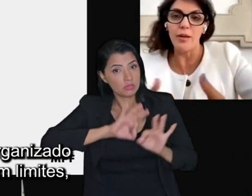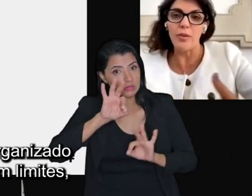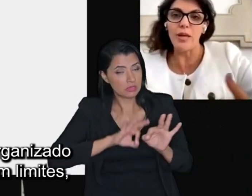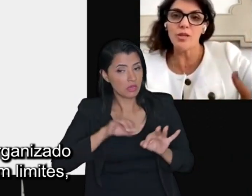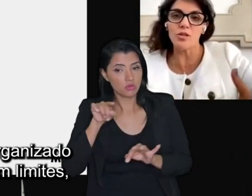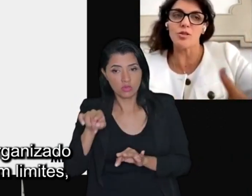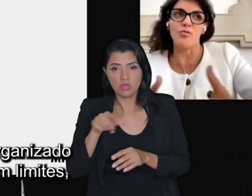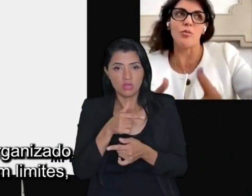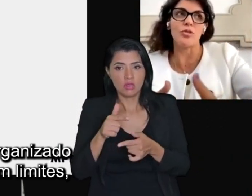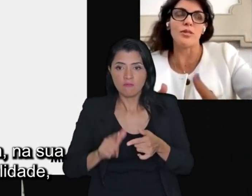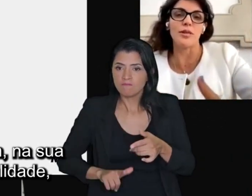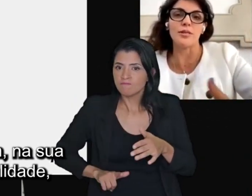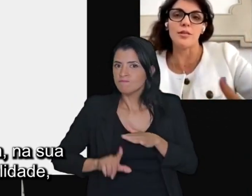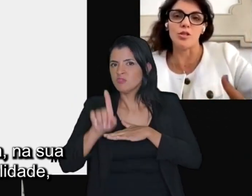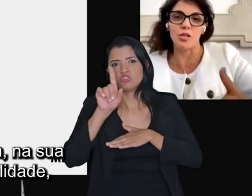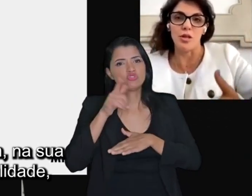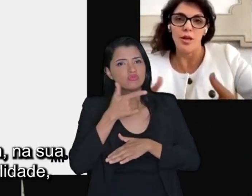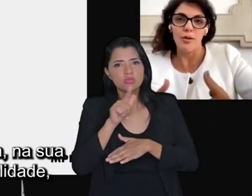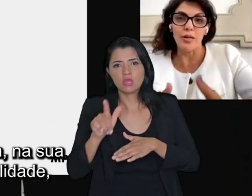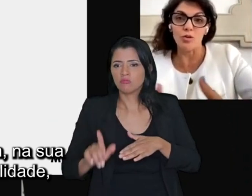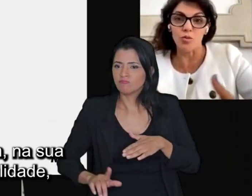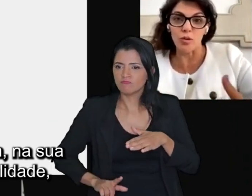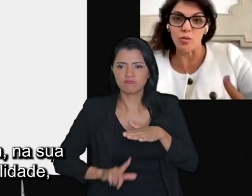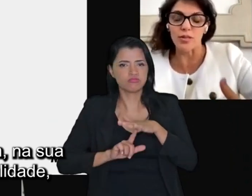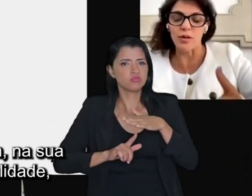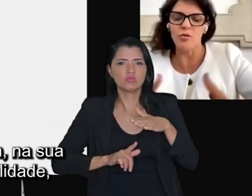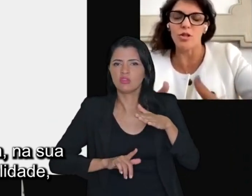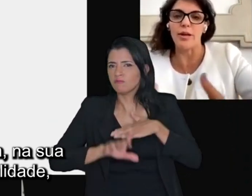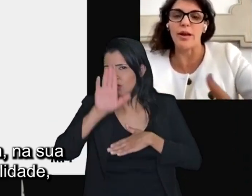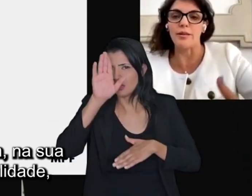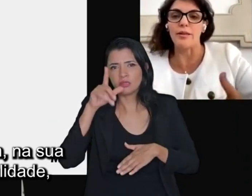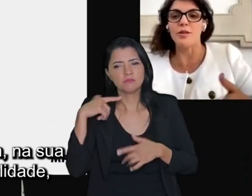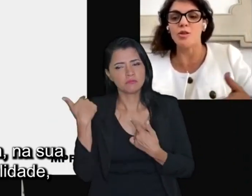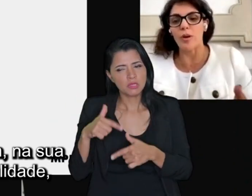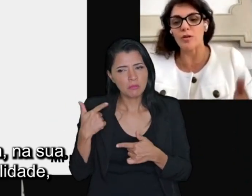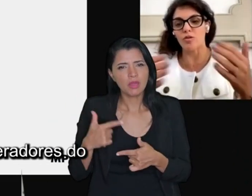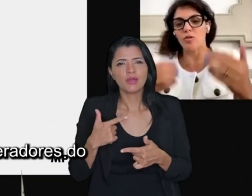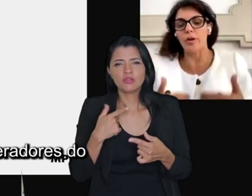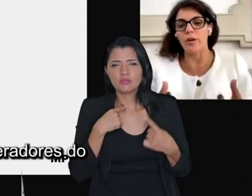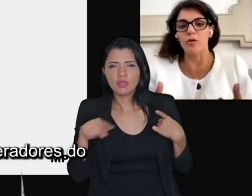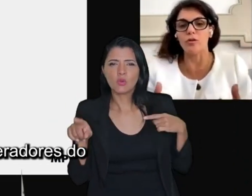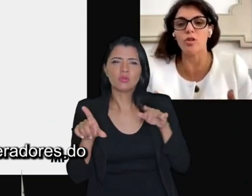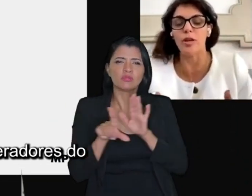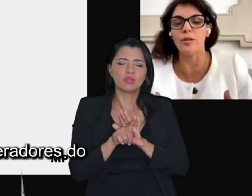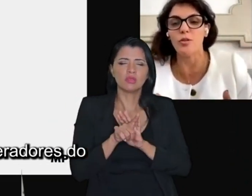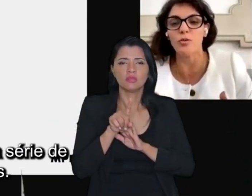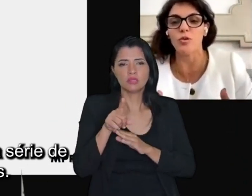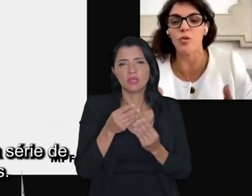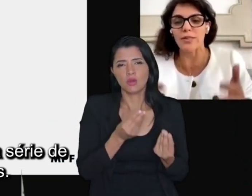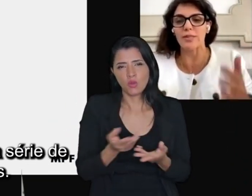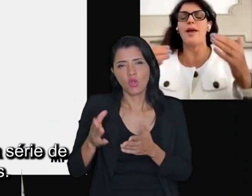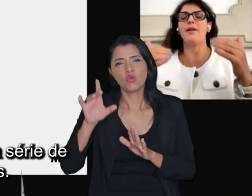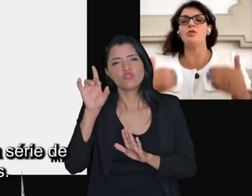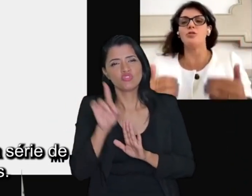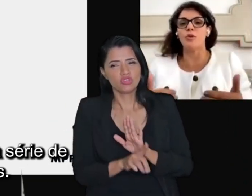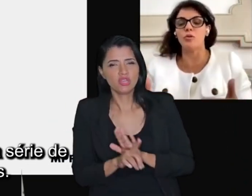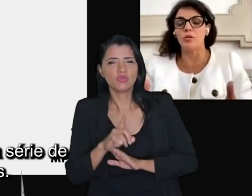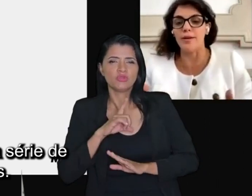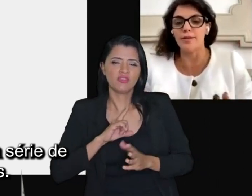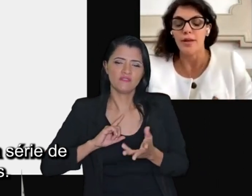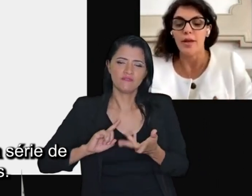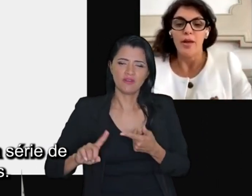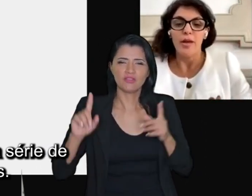tem limites, vamos dizer assim, na sua atuação de legalidade, ao passo que os operadores do direito eles possuem uma série